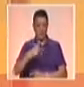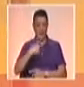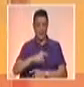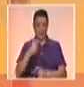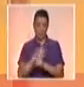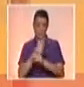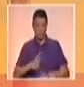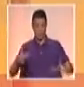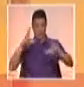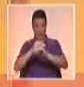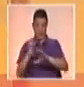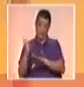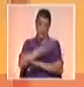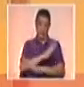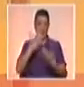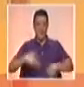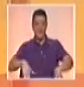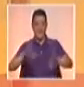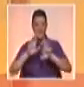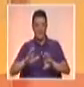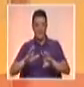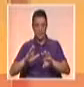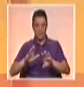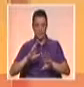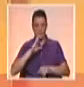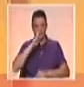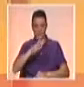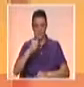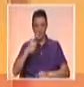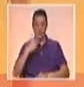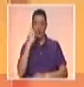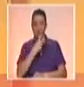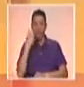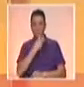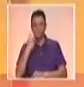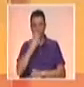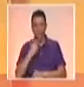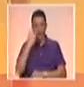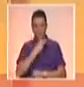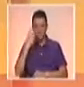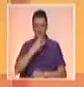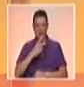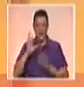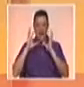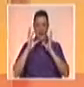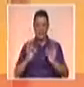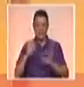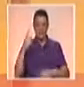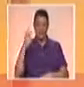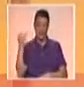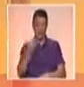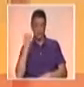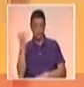época. No entanto, com uma forte corrente oralista, típica destas